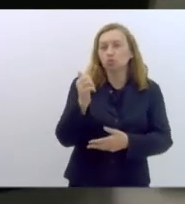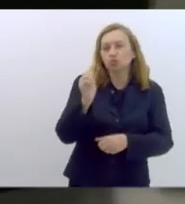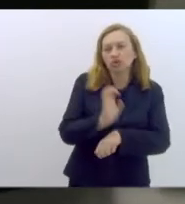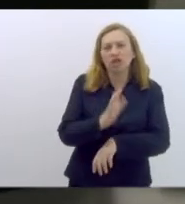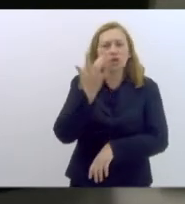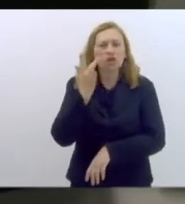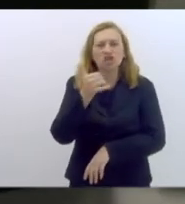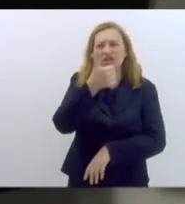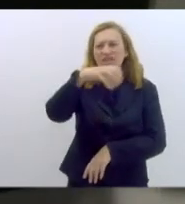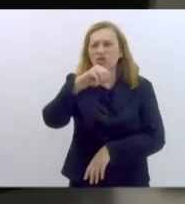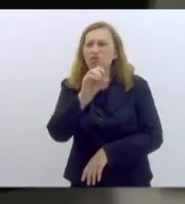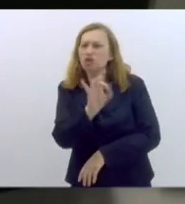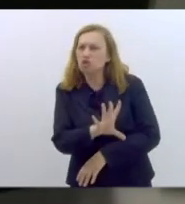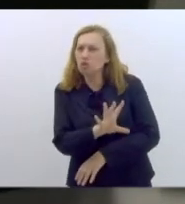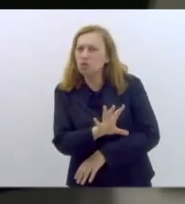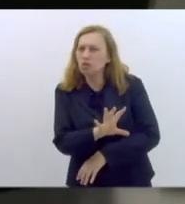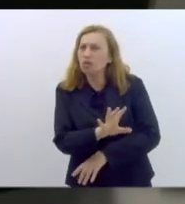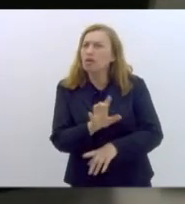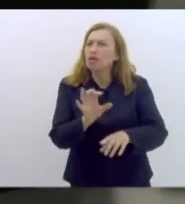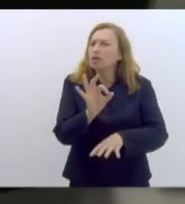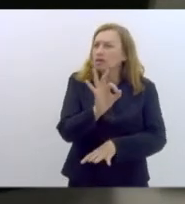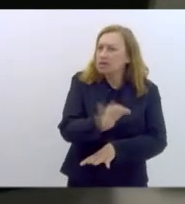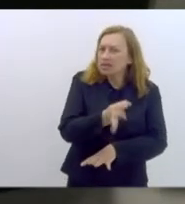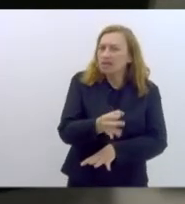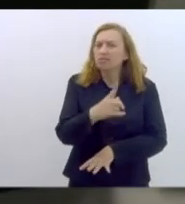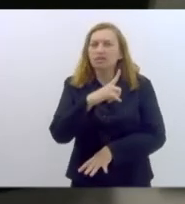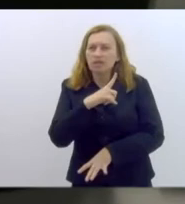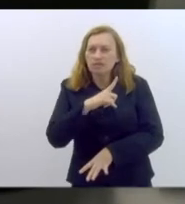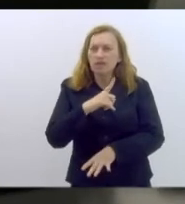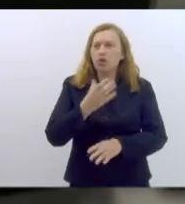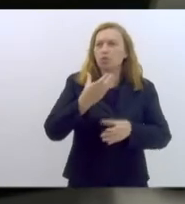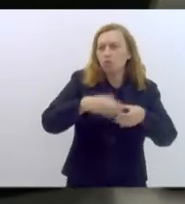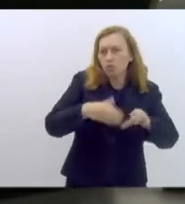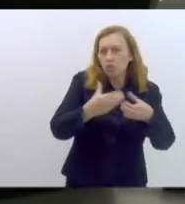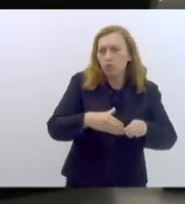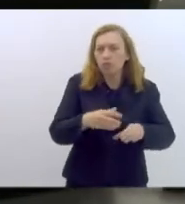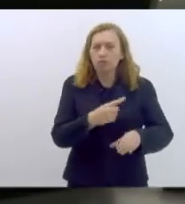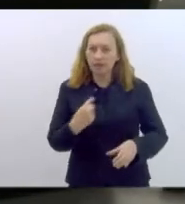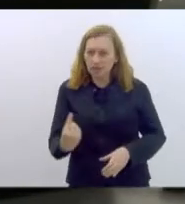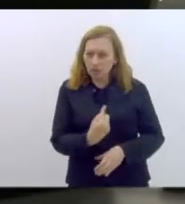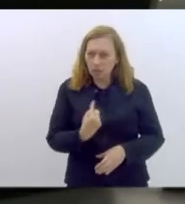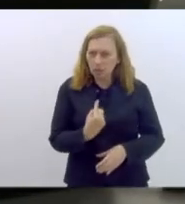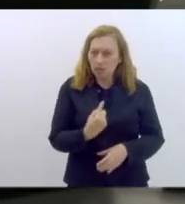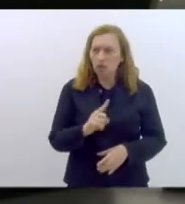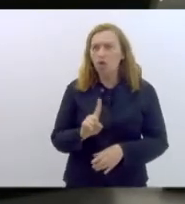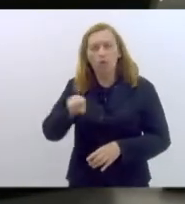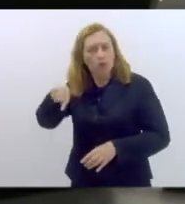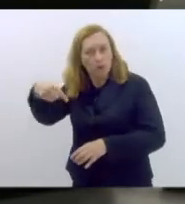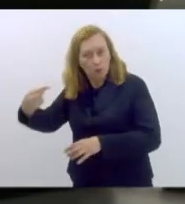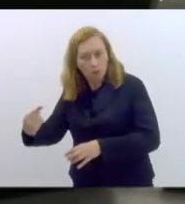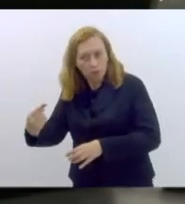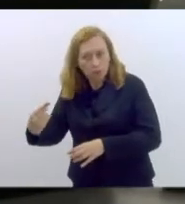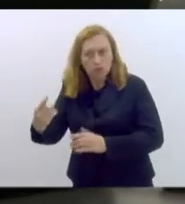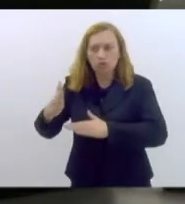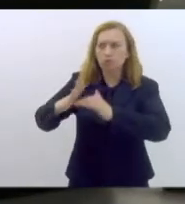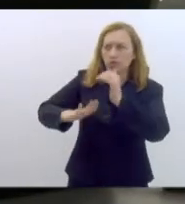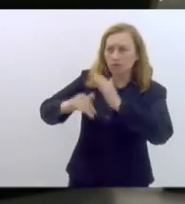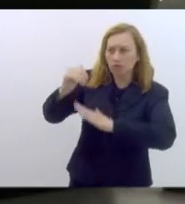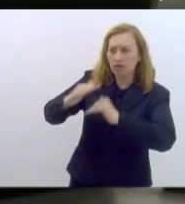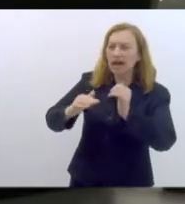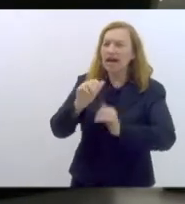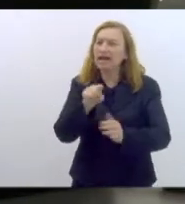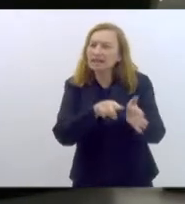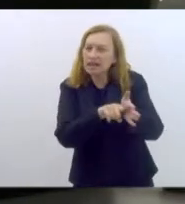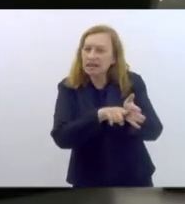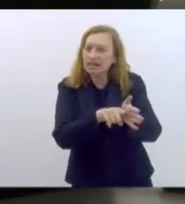só. E, assim, de fato, se tivesse um concurso para a nossa carreira, por exemplo, ou para outras, para de analista de